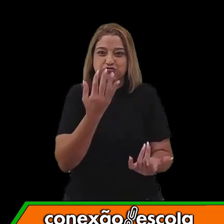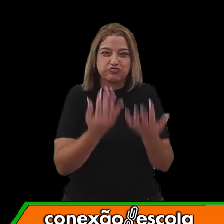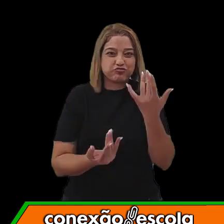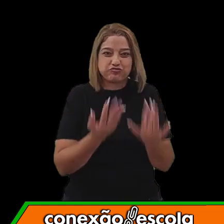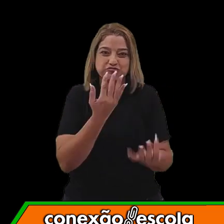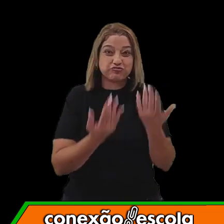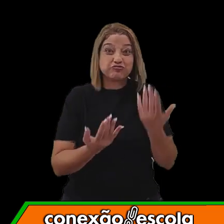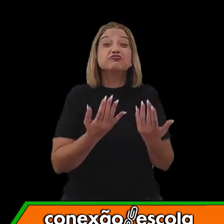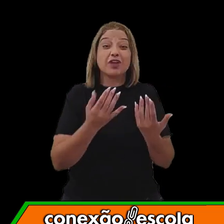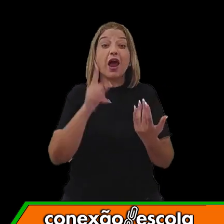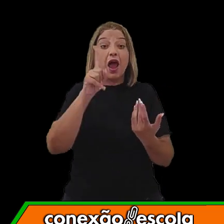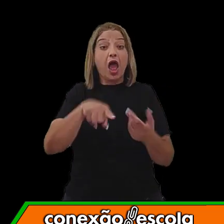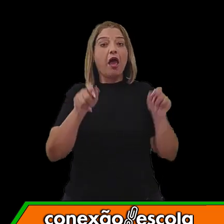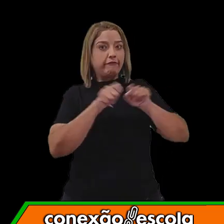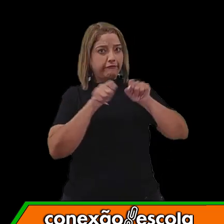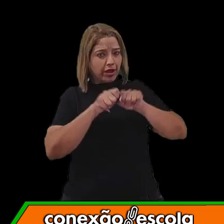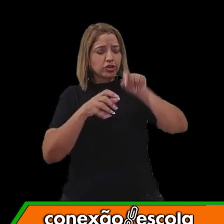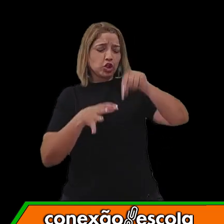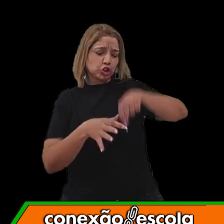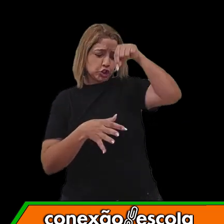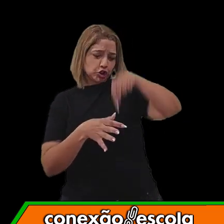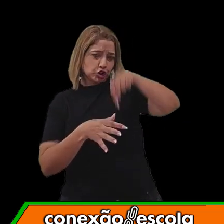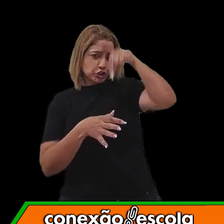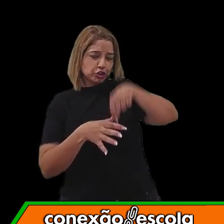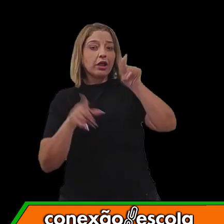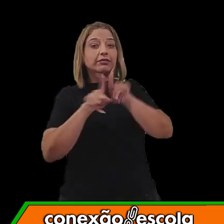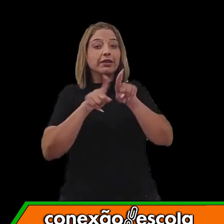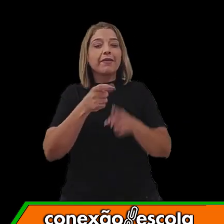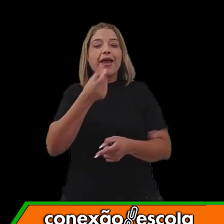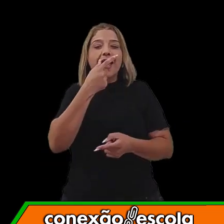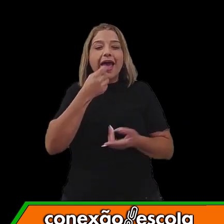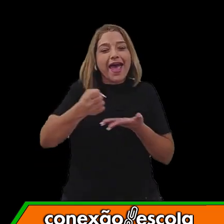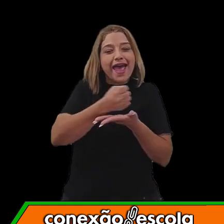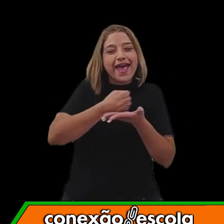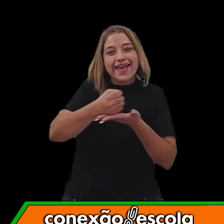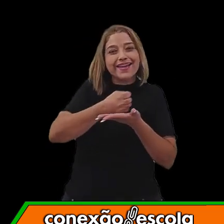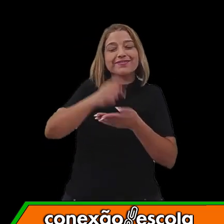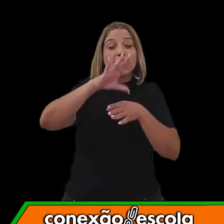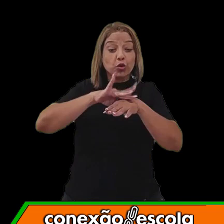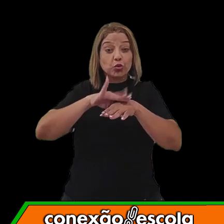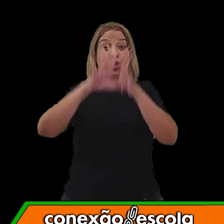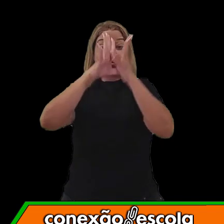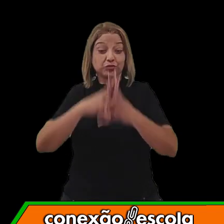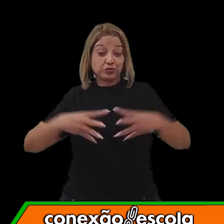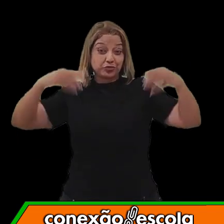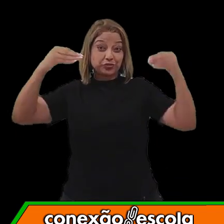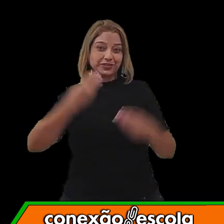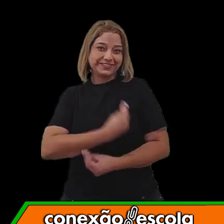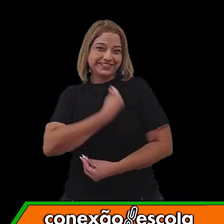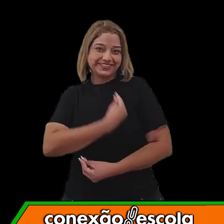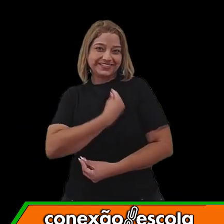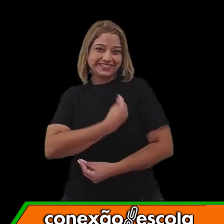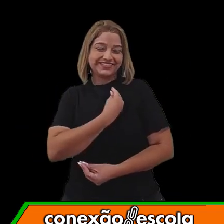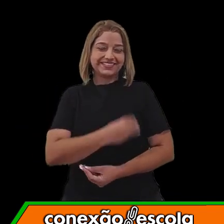água fervida. Faria chá e remédio para as vidas.